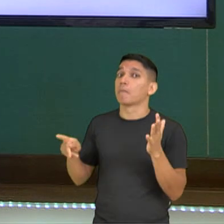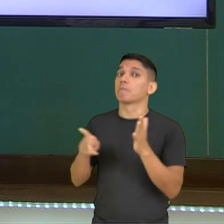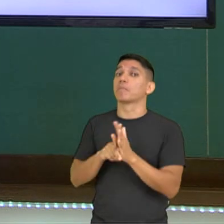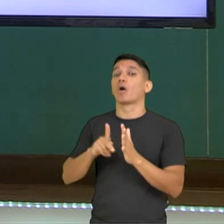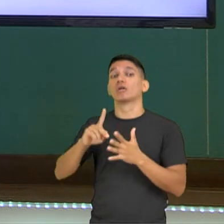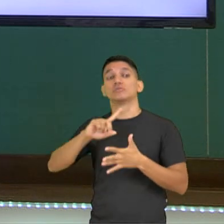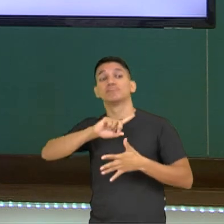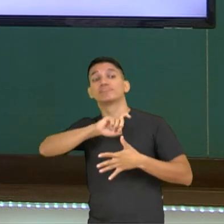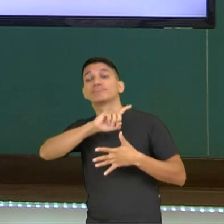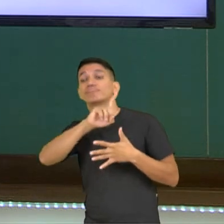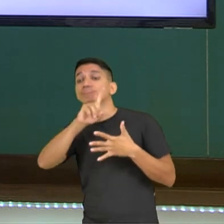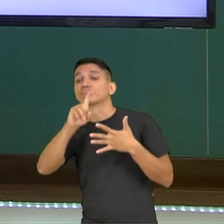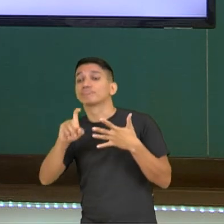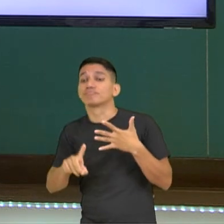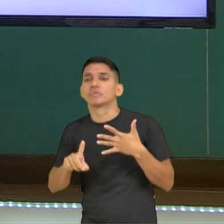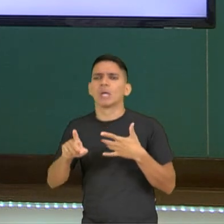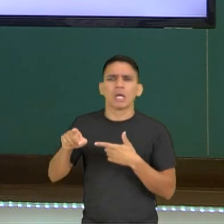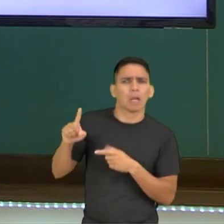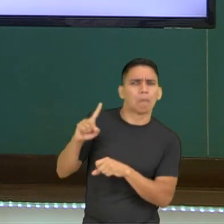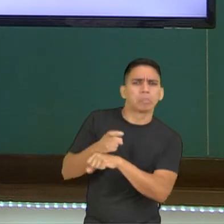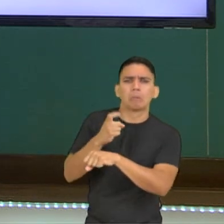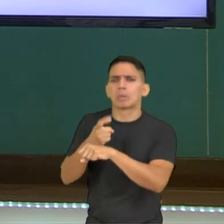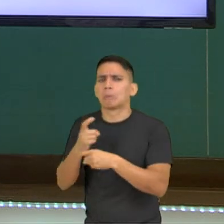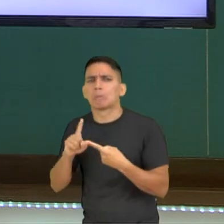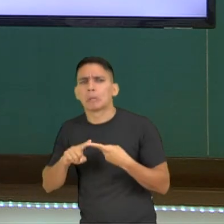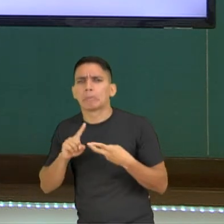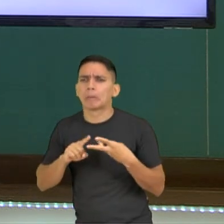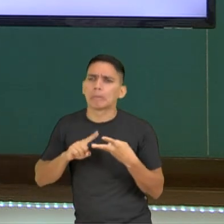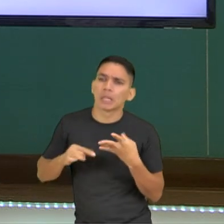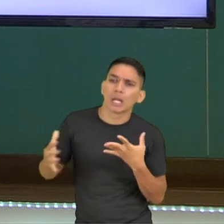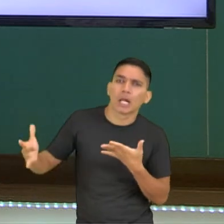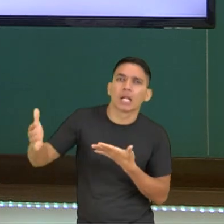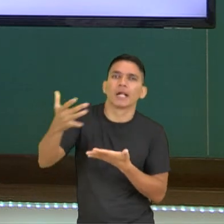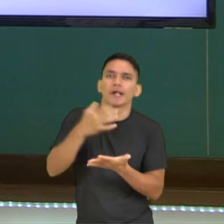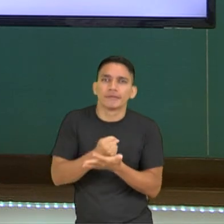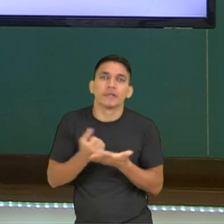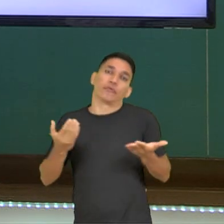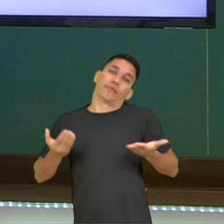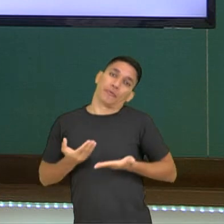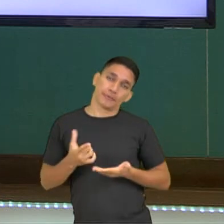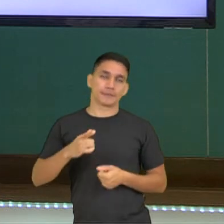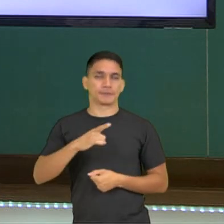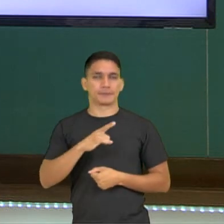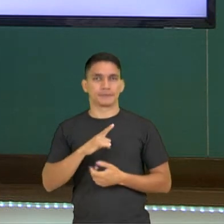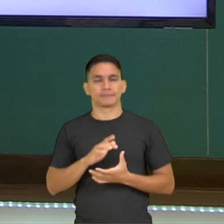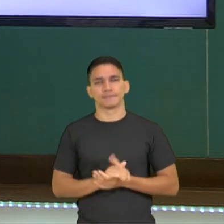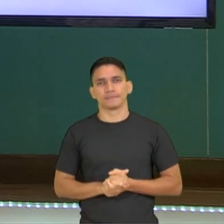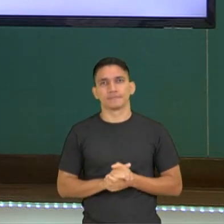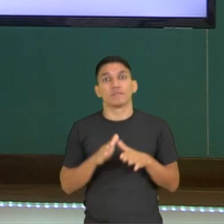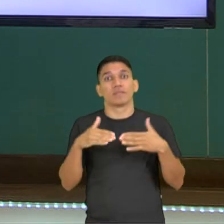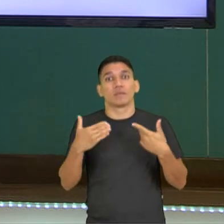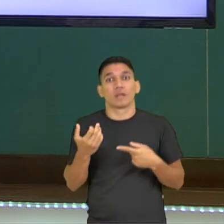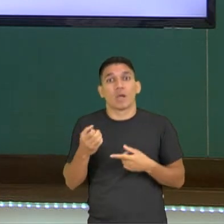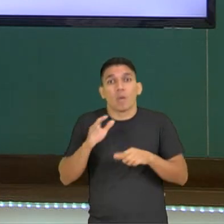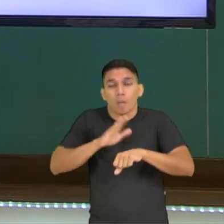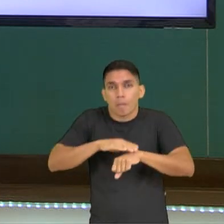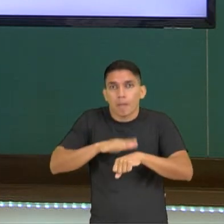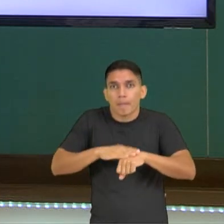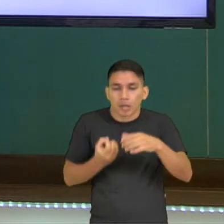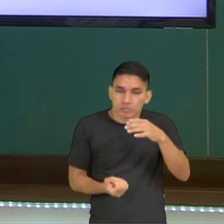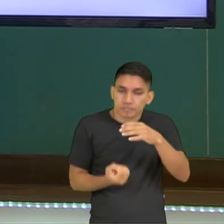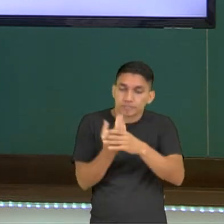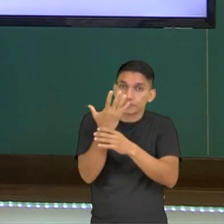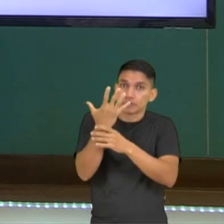em evidências que nós coletamos na atualidade. Então, quando o nosso sistema solar